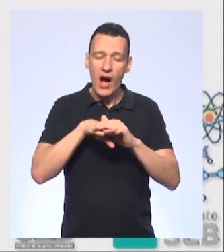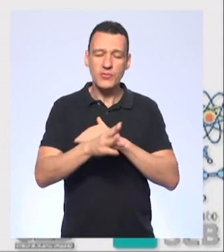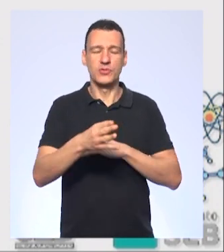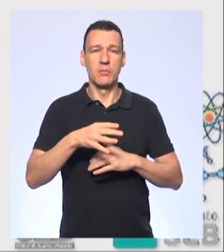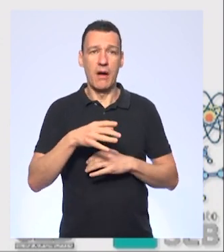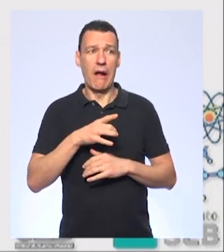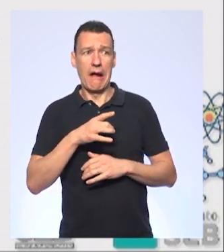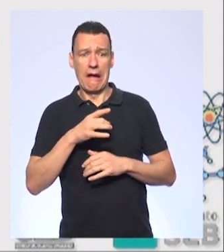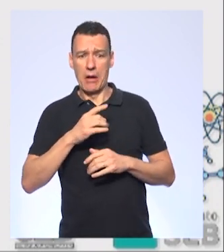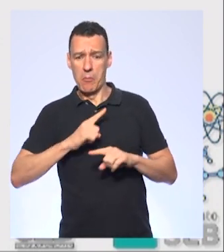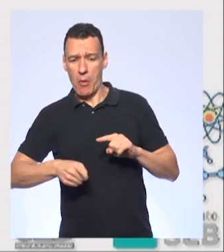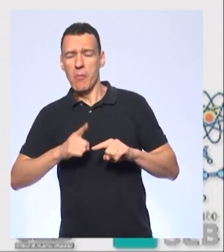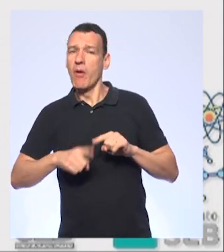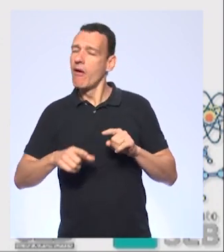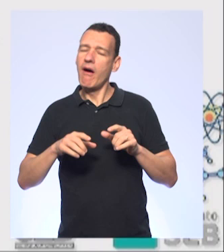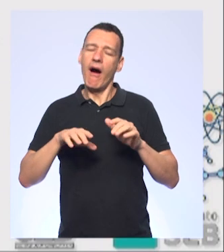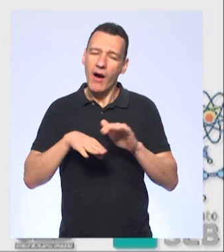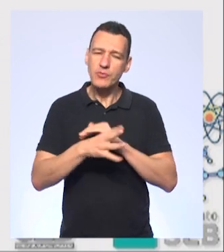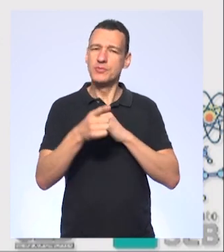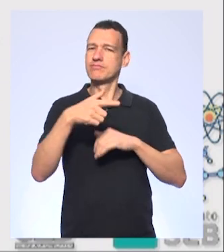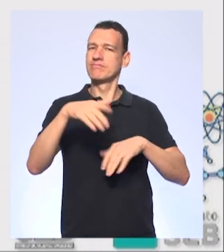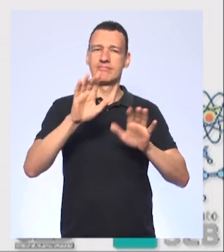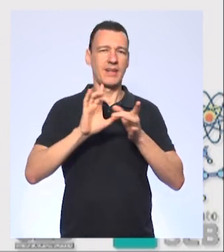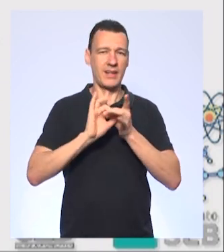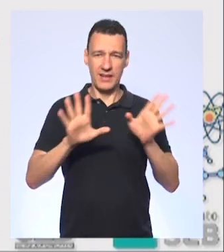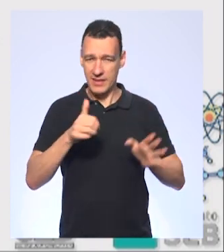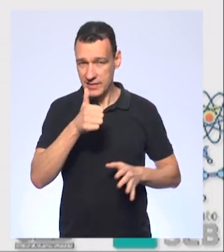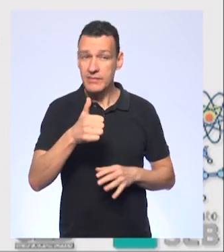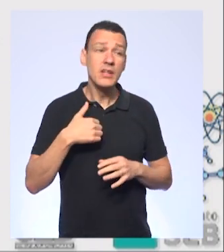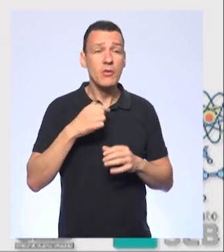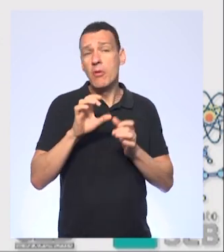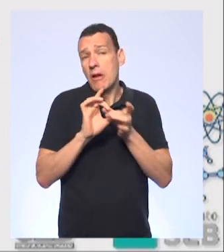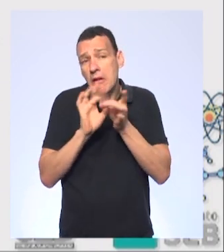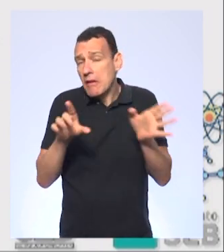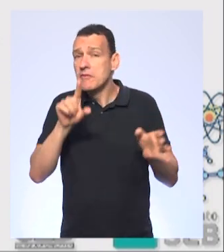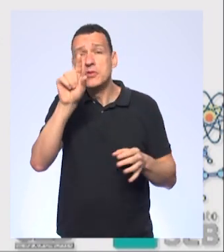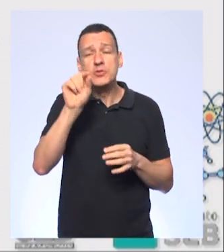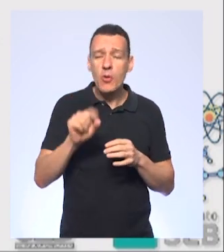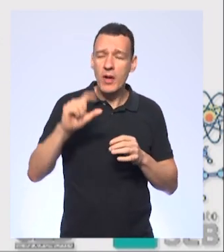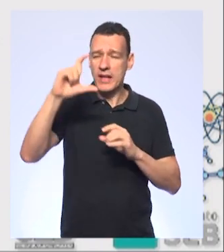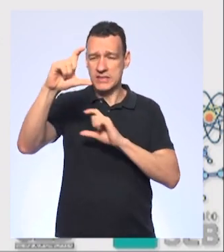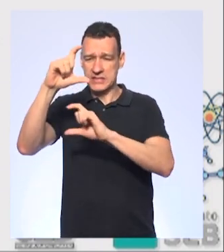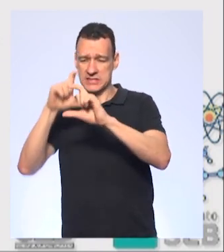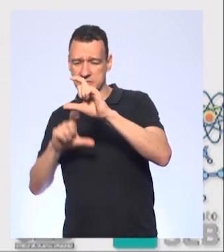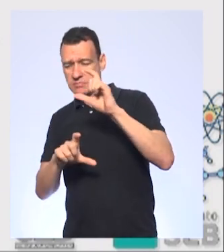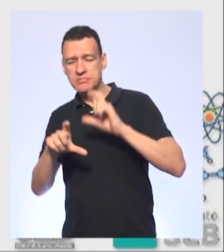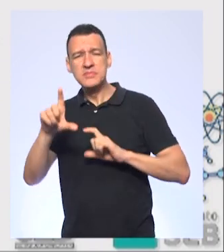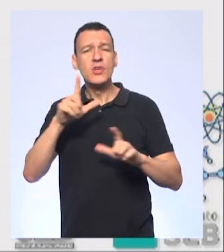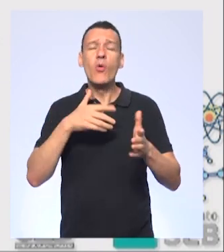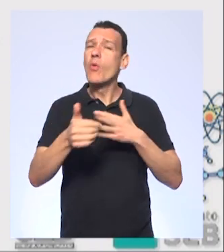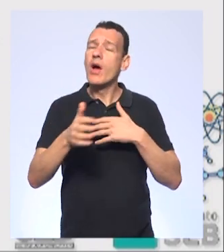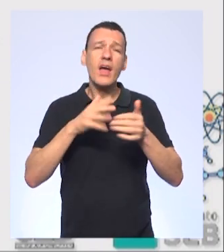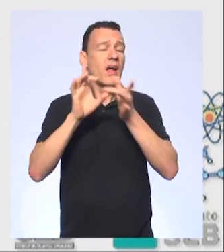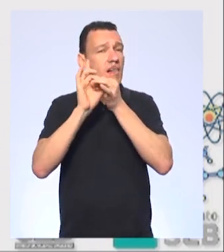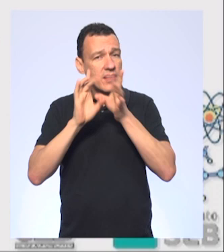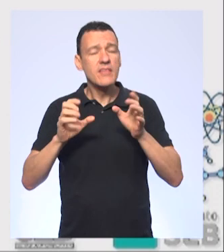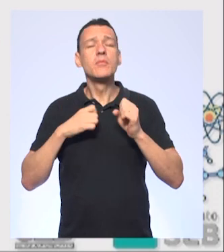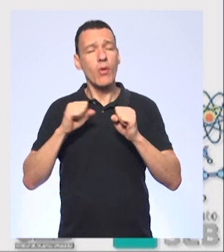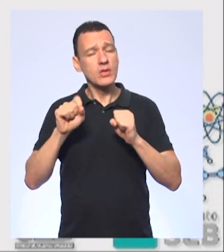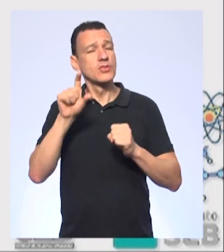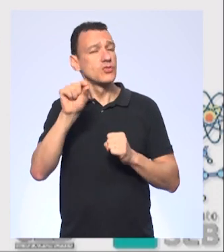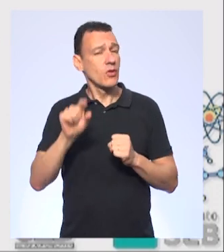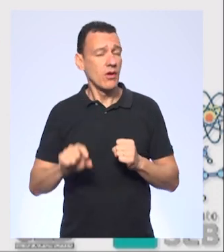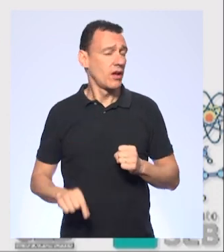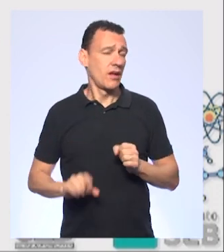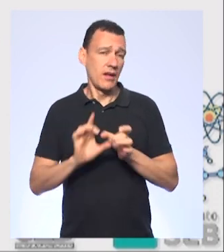o medo. Eu posso escolher os segmentos que eu quiser. Então, eu posso escolher os segmentos que eu quiser. Dá uma olhada. Eu fiz